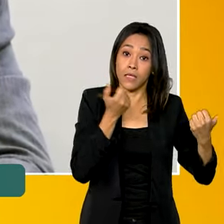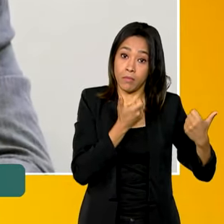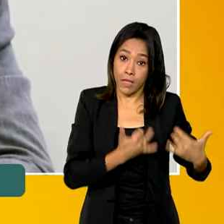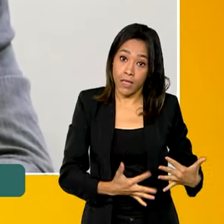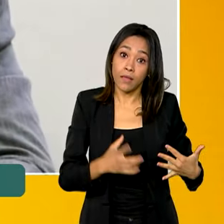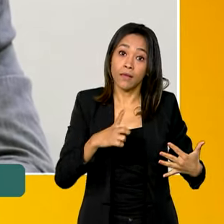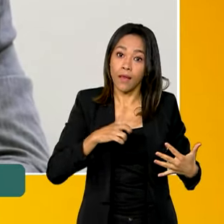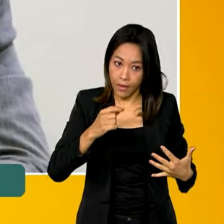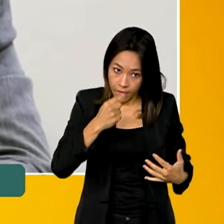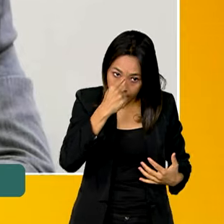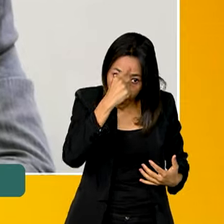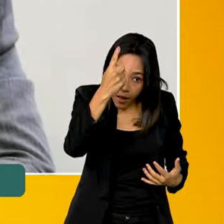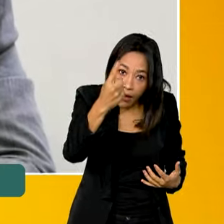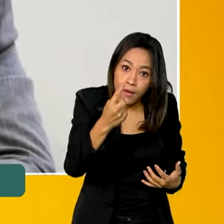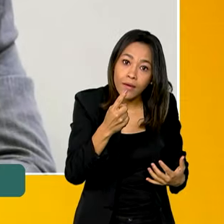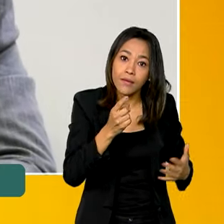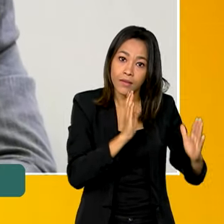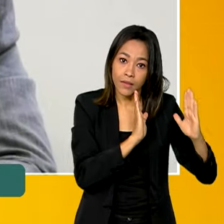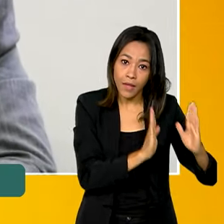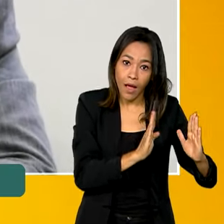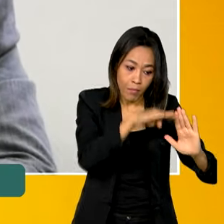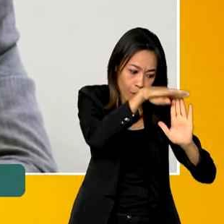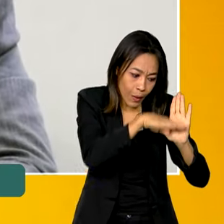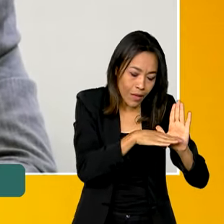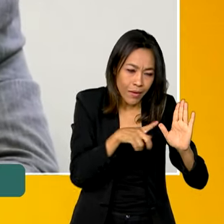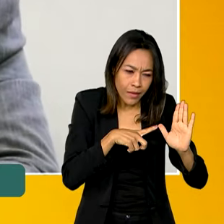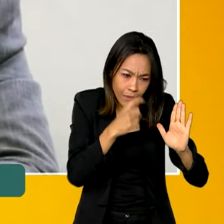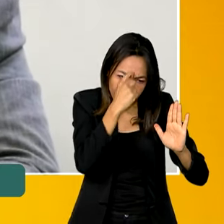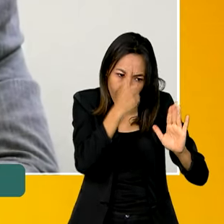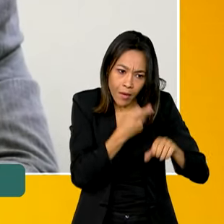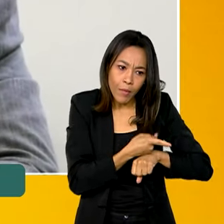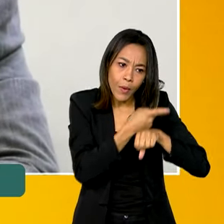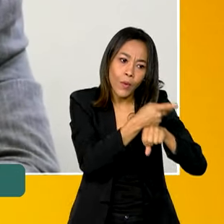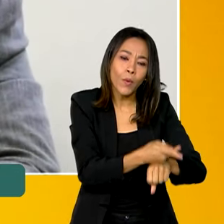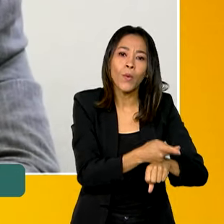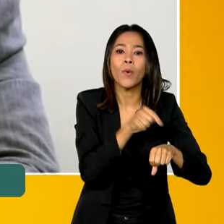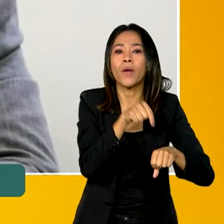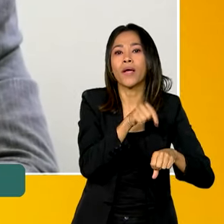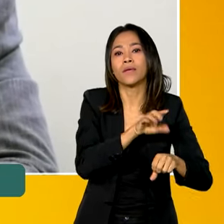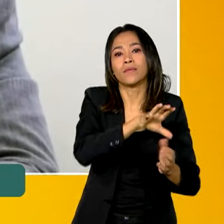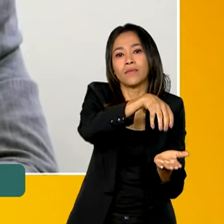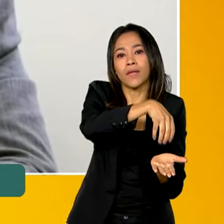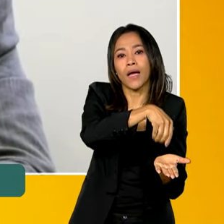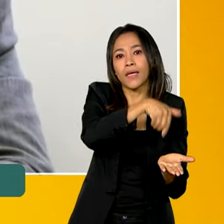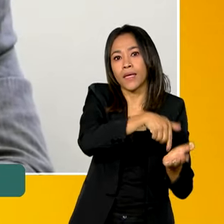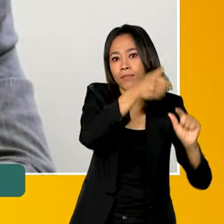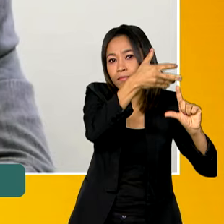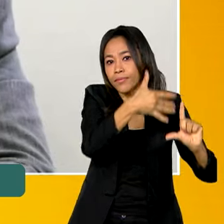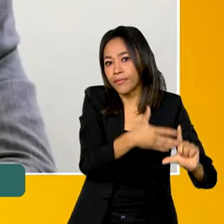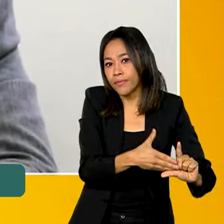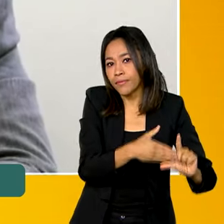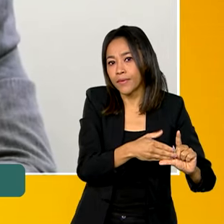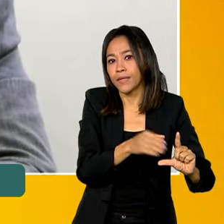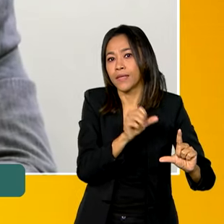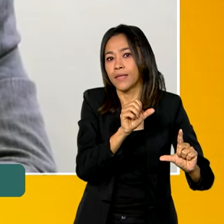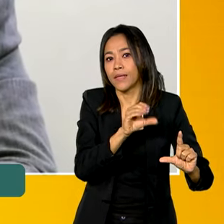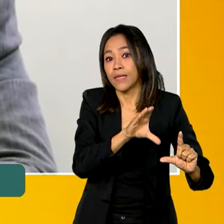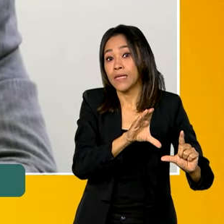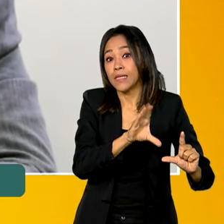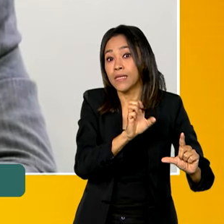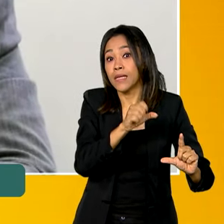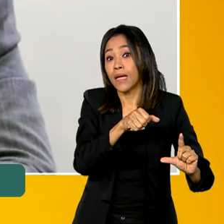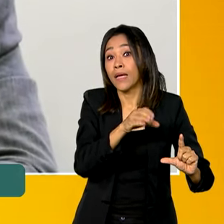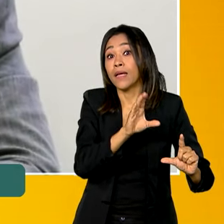tem a ideia tá começou com a ideia procura o centelha Você tem uma ideia interessante que você acha relevante procura o